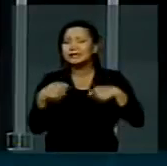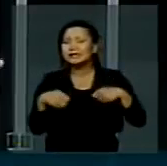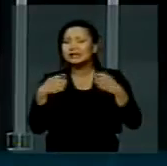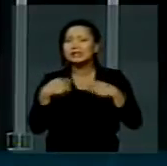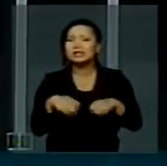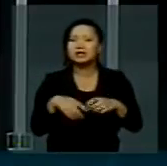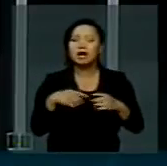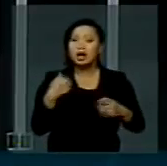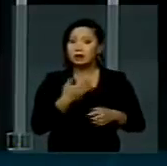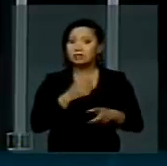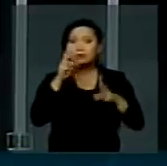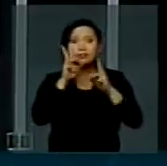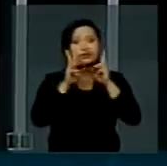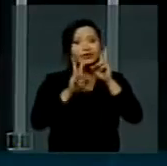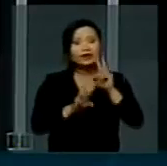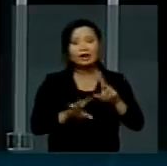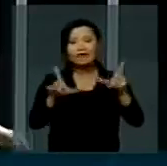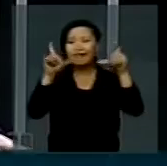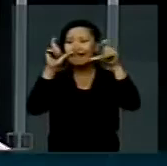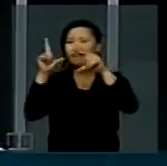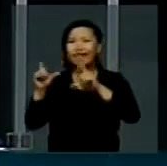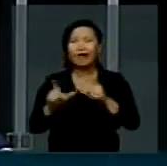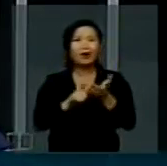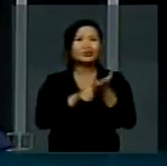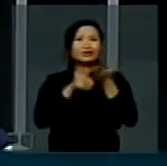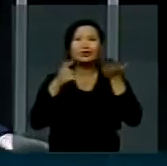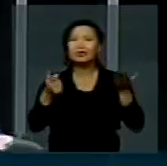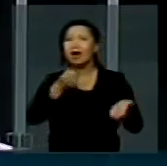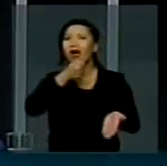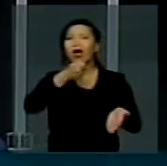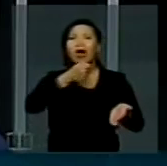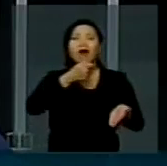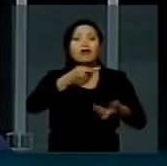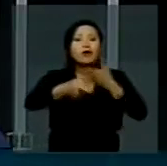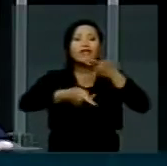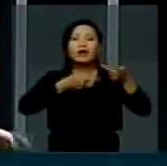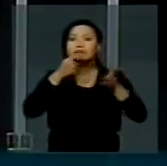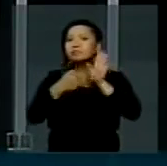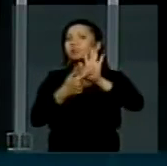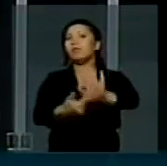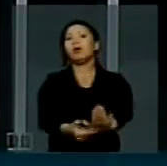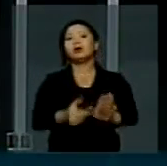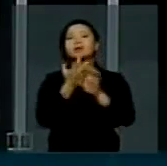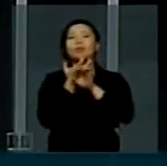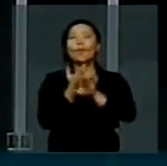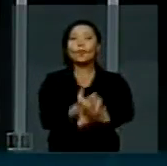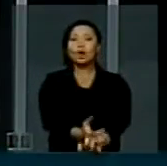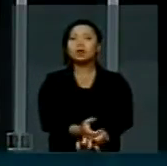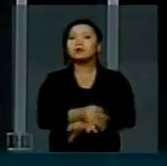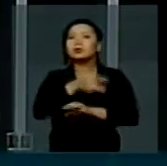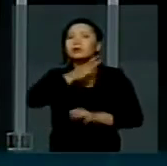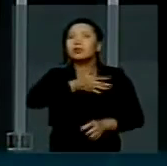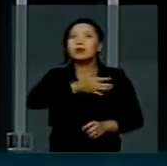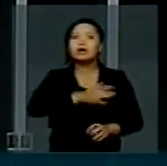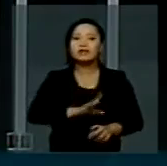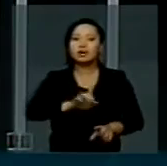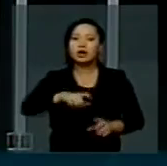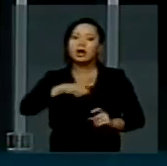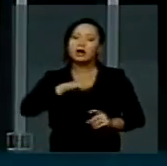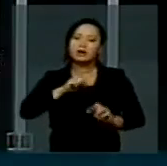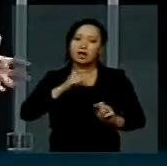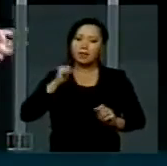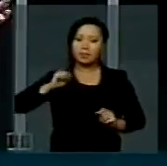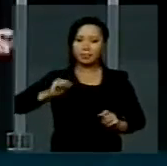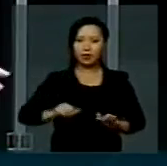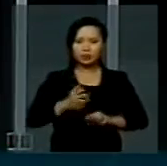nas fotografias e nas matérias dos telejornais do país, numa época de seca. Garantiu o mínimo de dignidade,